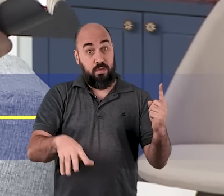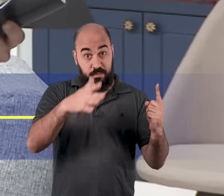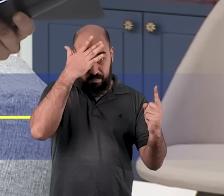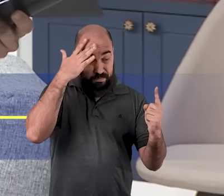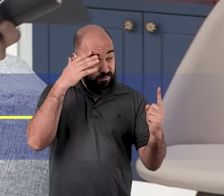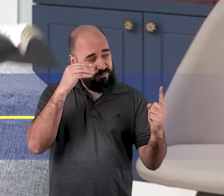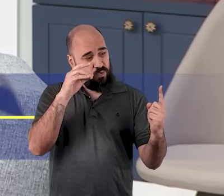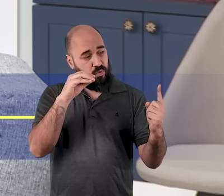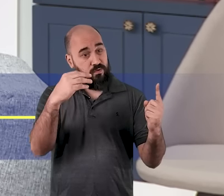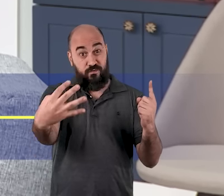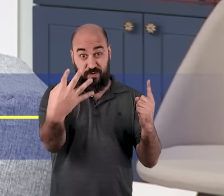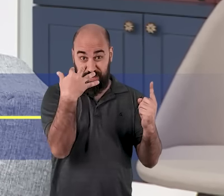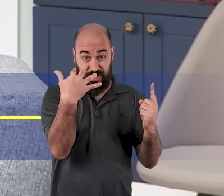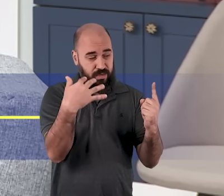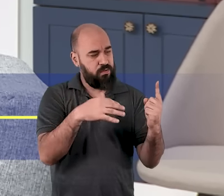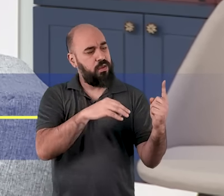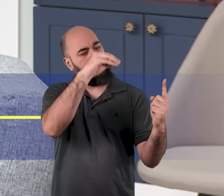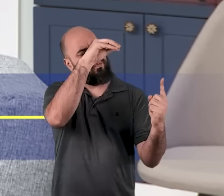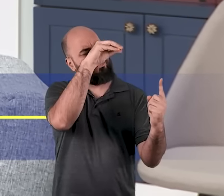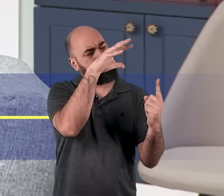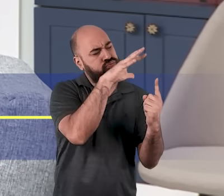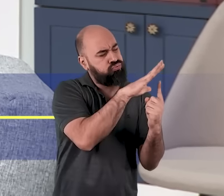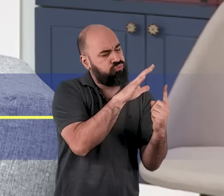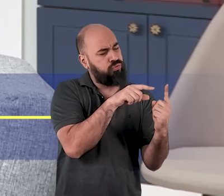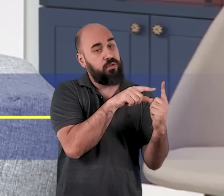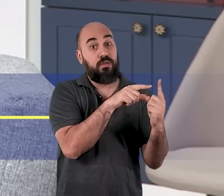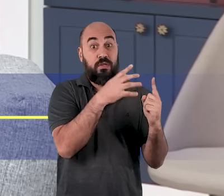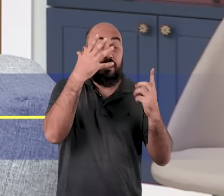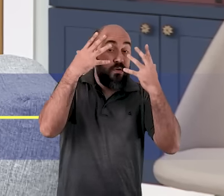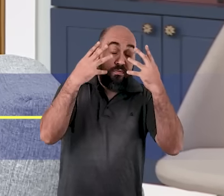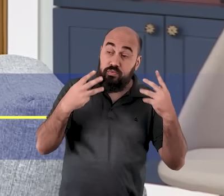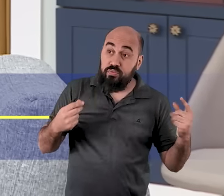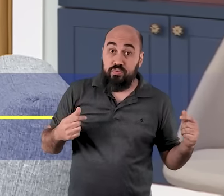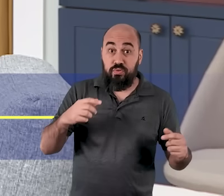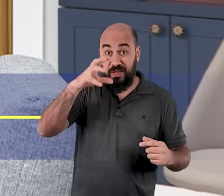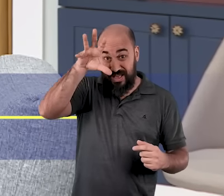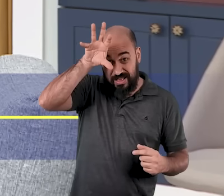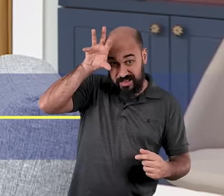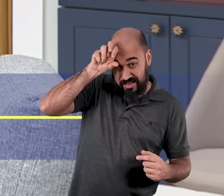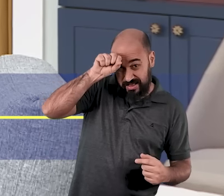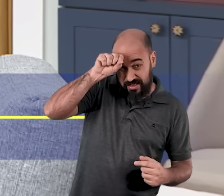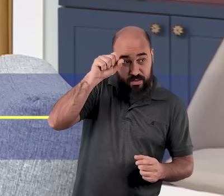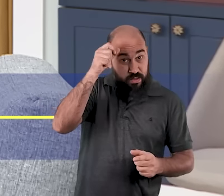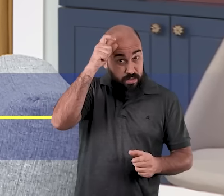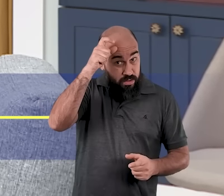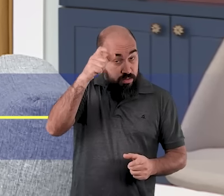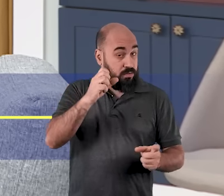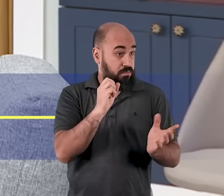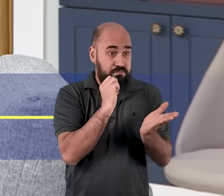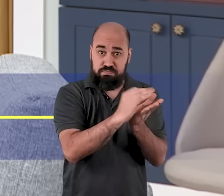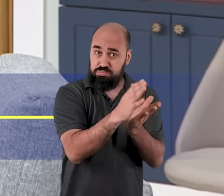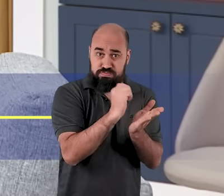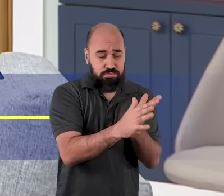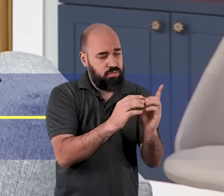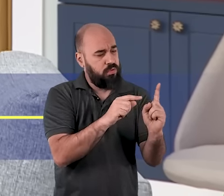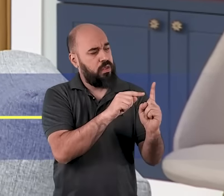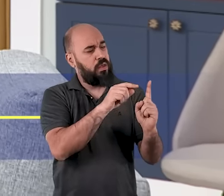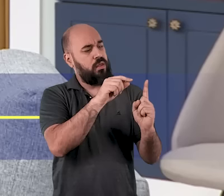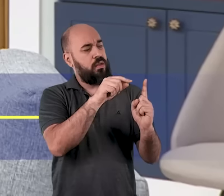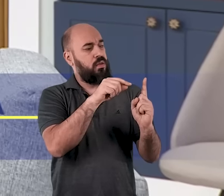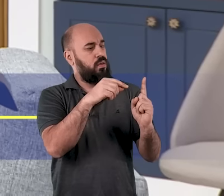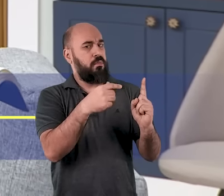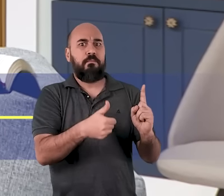não seria este o filho de Davi? Essa expressão filho de Davi é uma expressão messiânica. Quando eles dizem assim: não seria este o